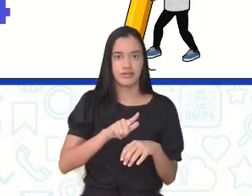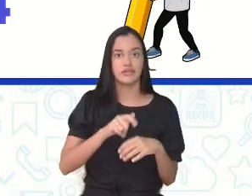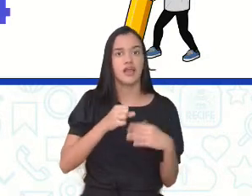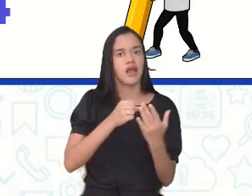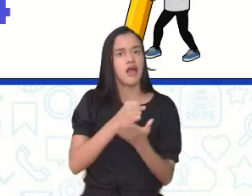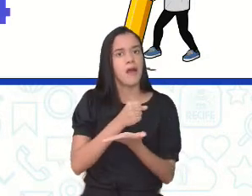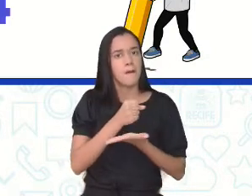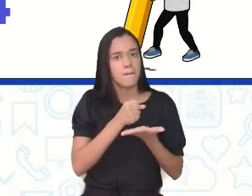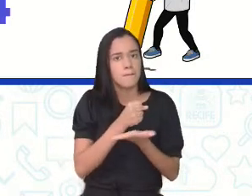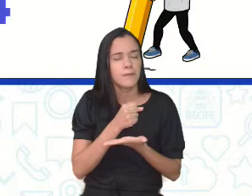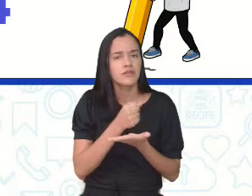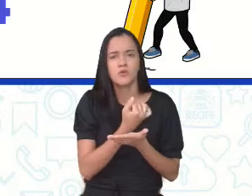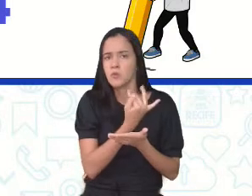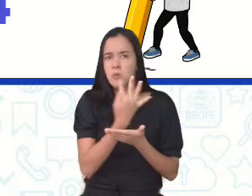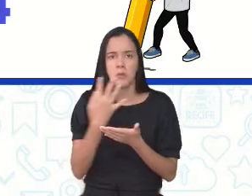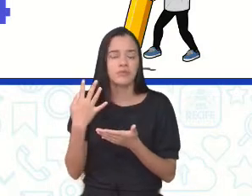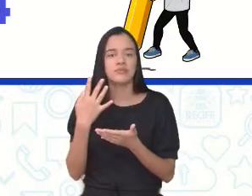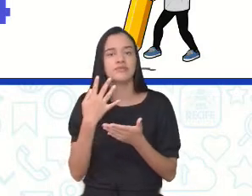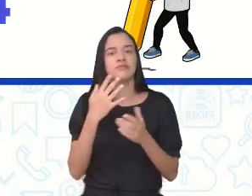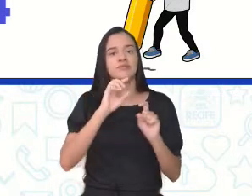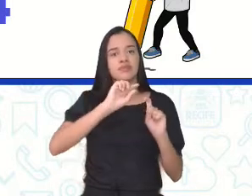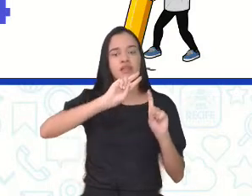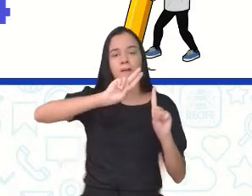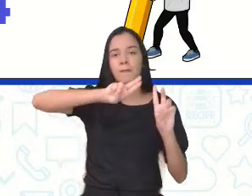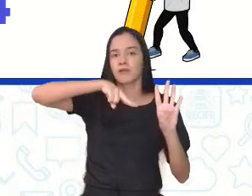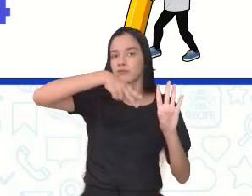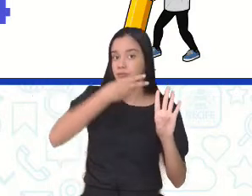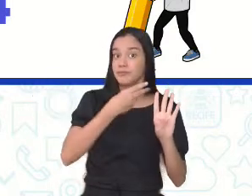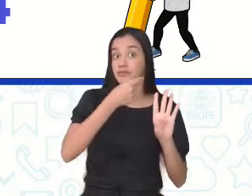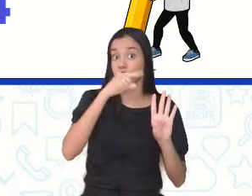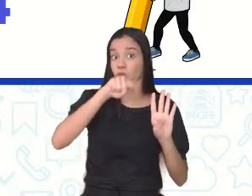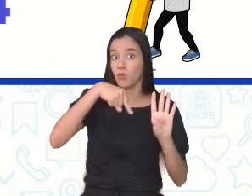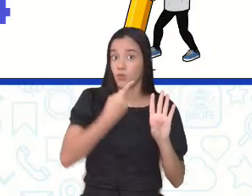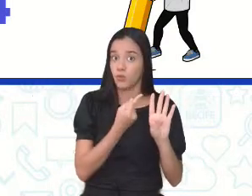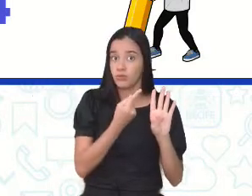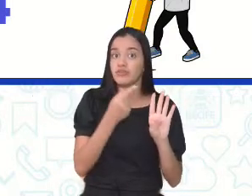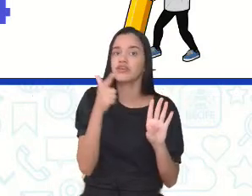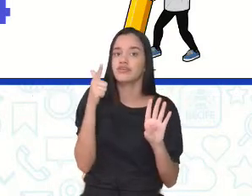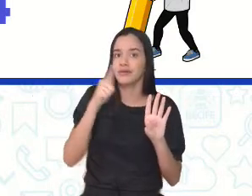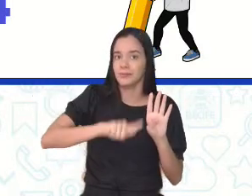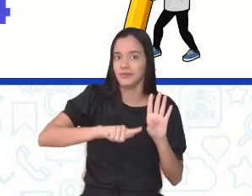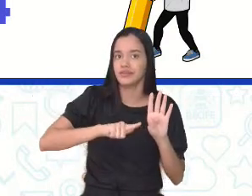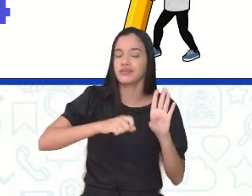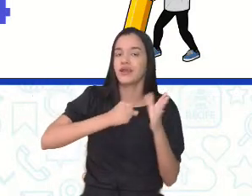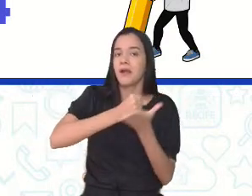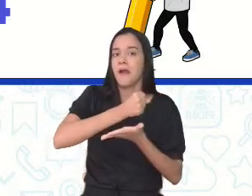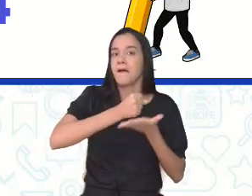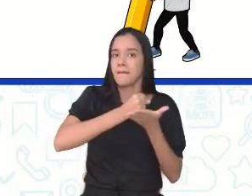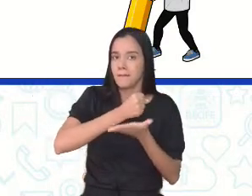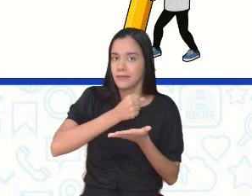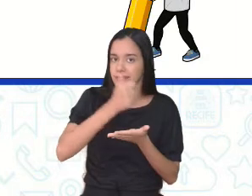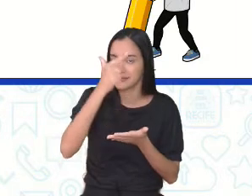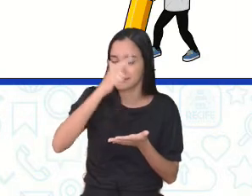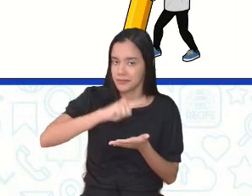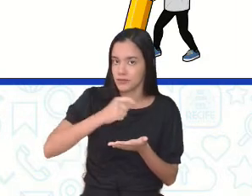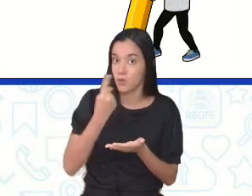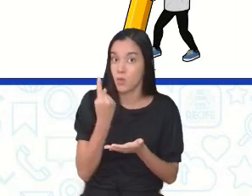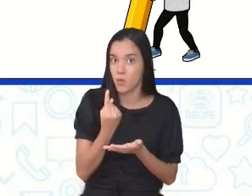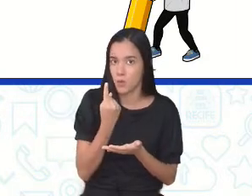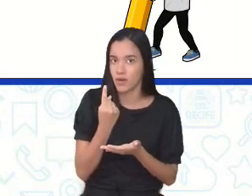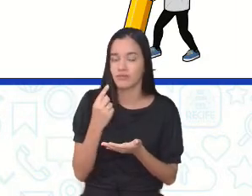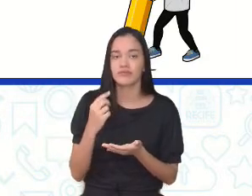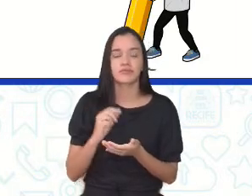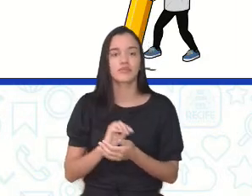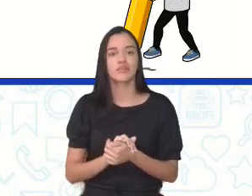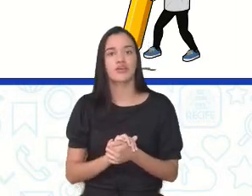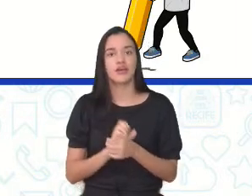base quantas vezes for o expoente. Então, se o expoente é 1, a gente vai repetir aí a base apenas uma única vez.